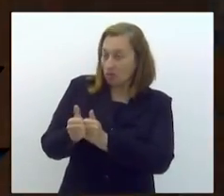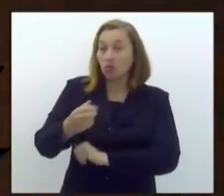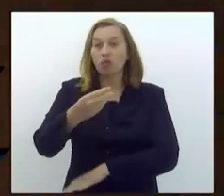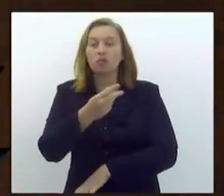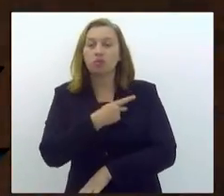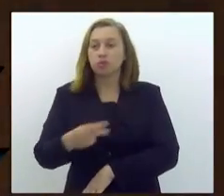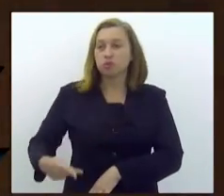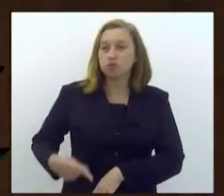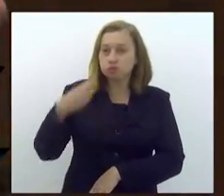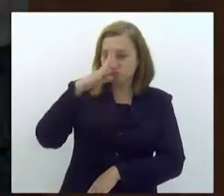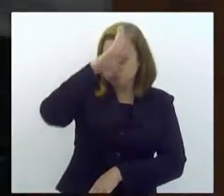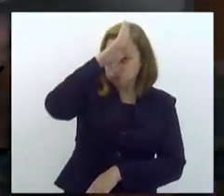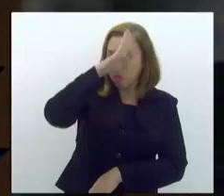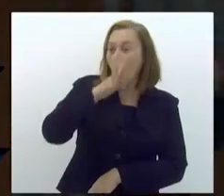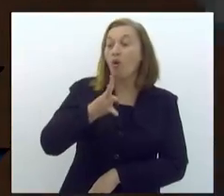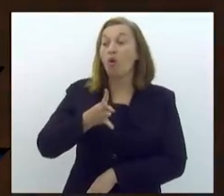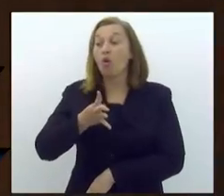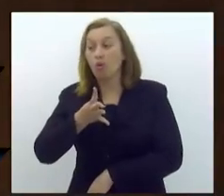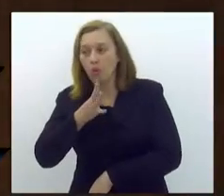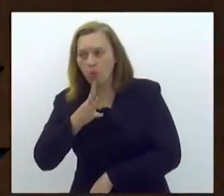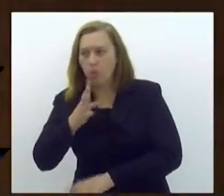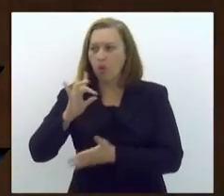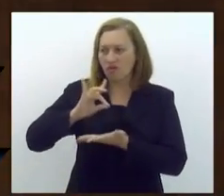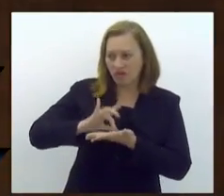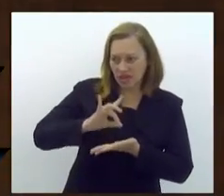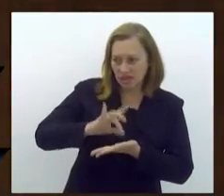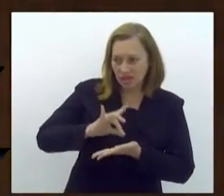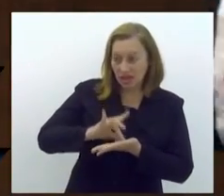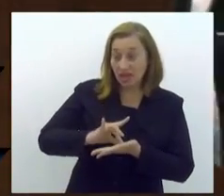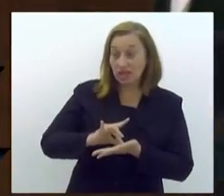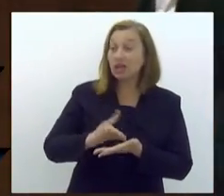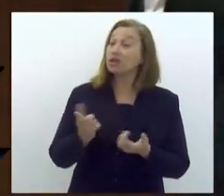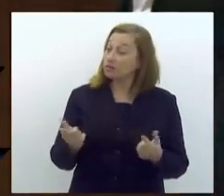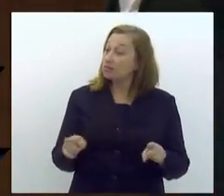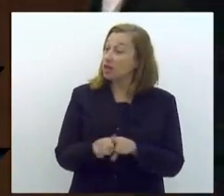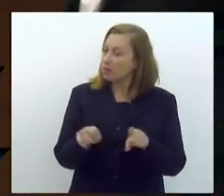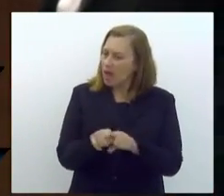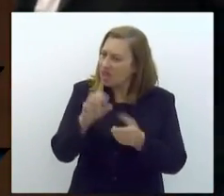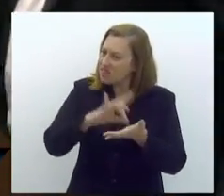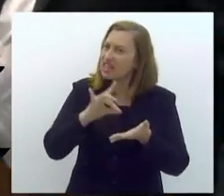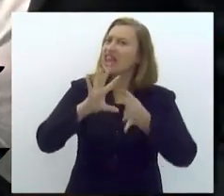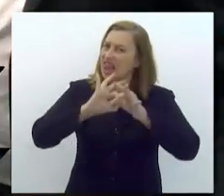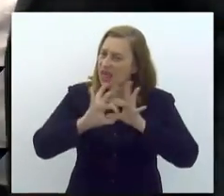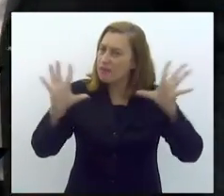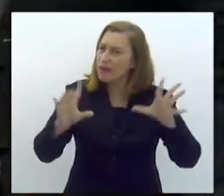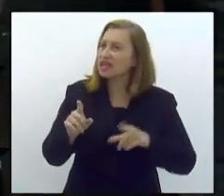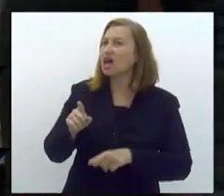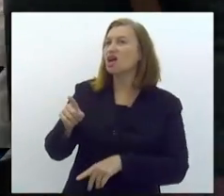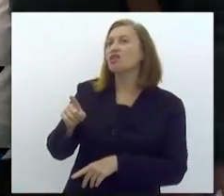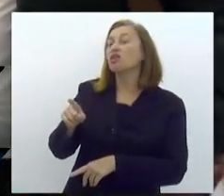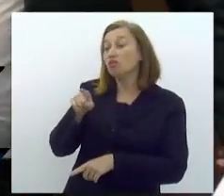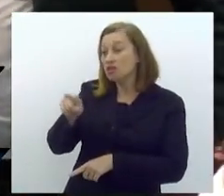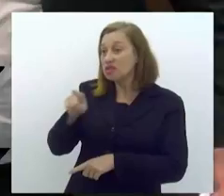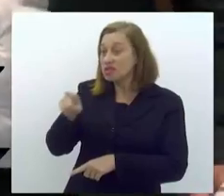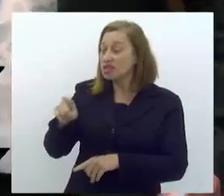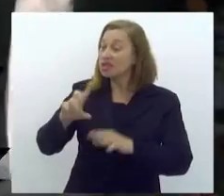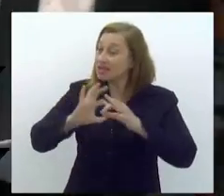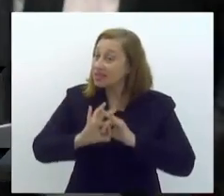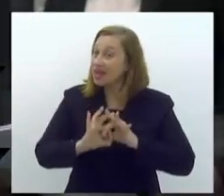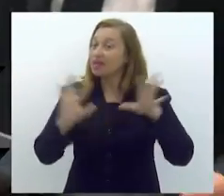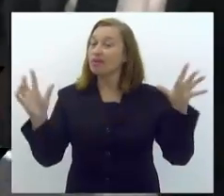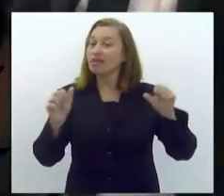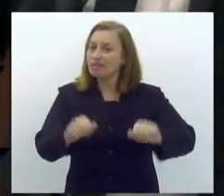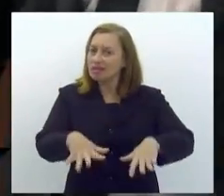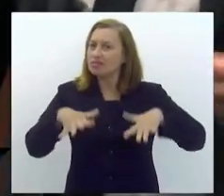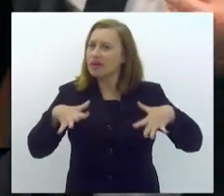de Conhecereis a verdade e a verdade vos libertará vossa excelência tá trazendo muita libertação para esse